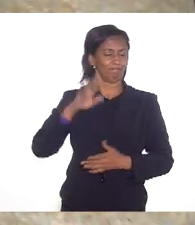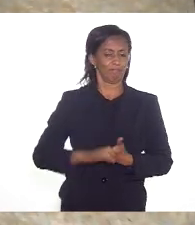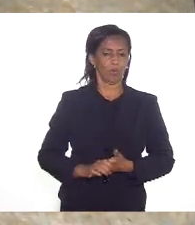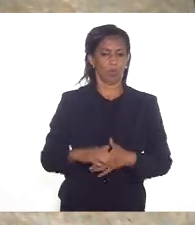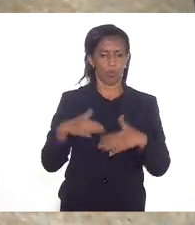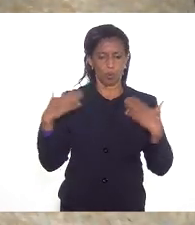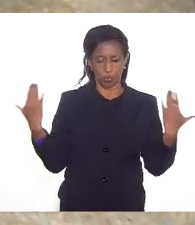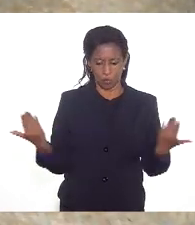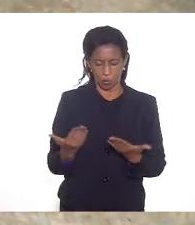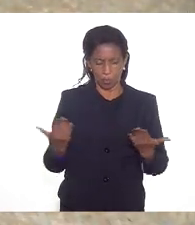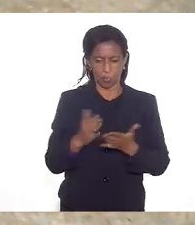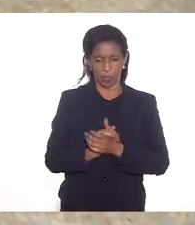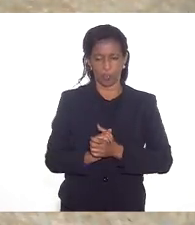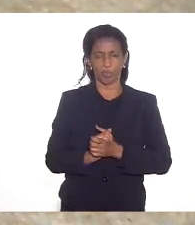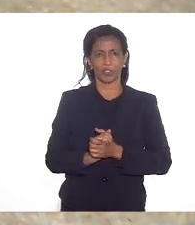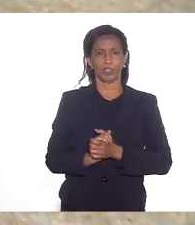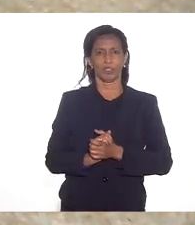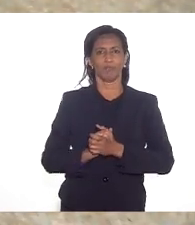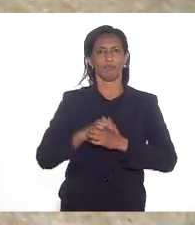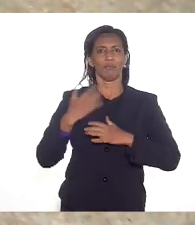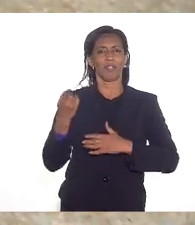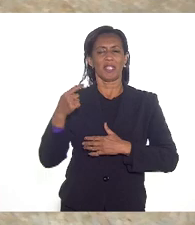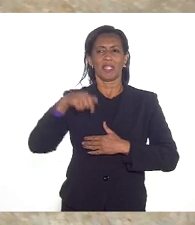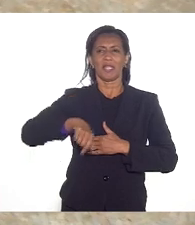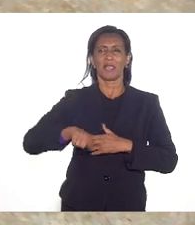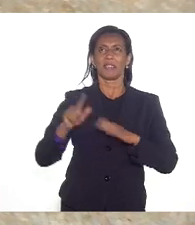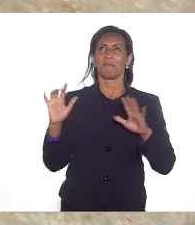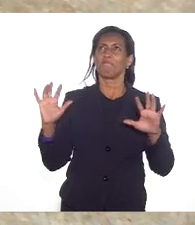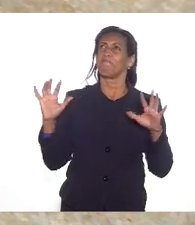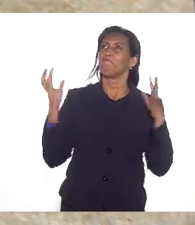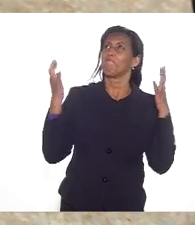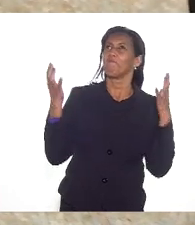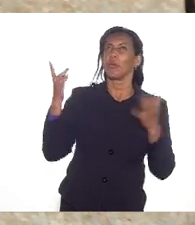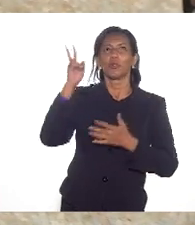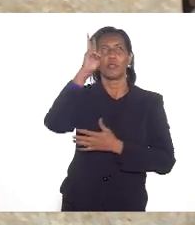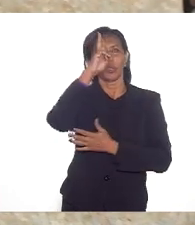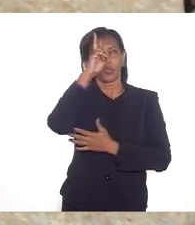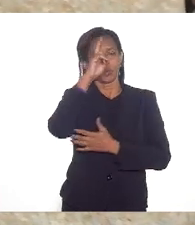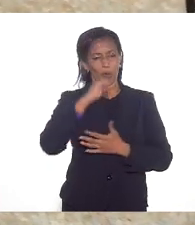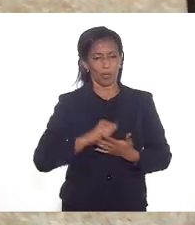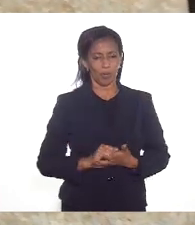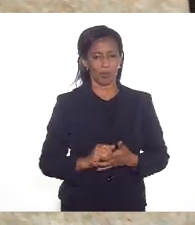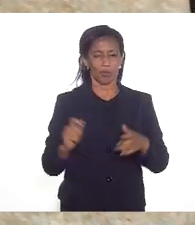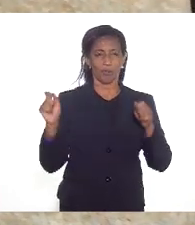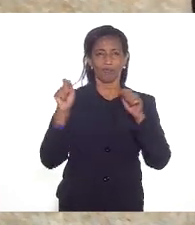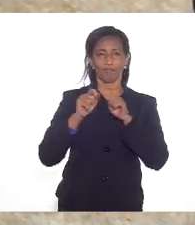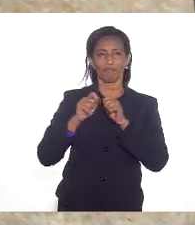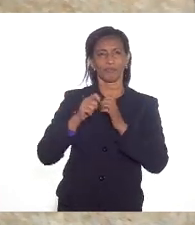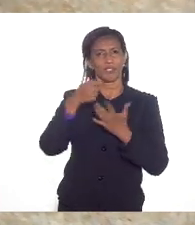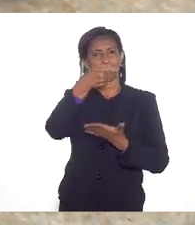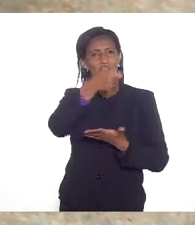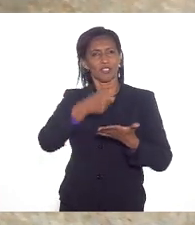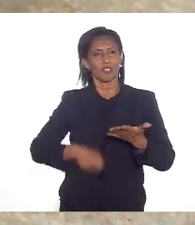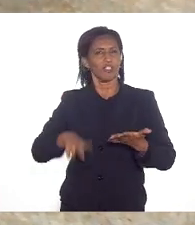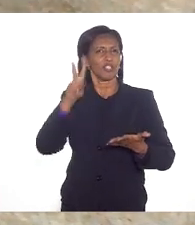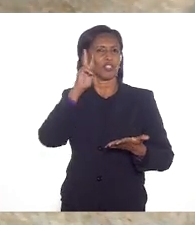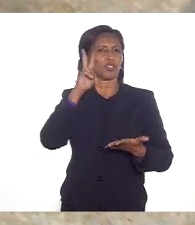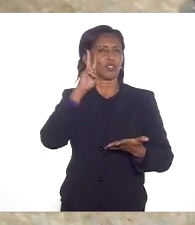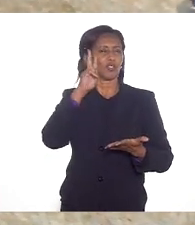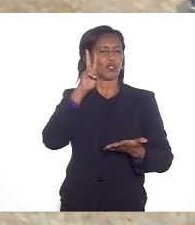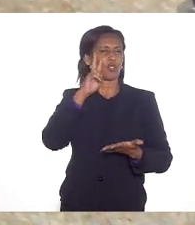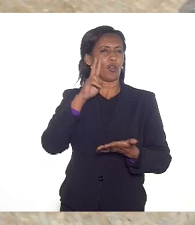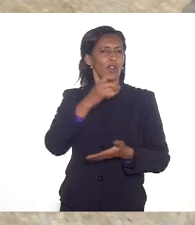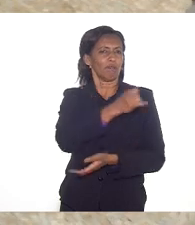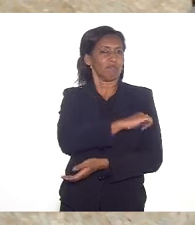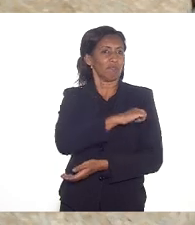despeço hoje ver se plenário histórico e desse prédio histórico cumprindo e escrevendo a história do Rio de Janeiro